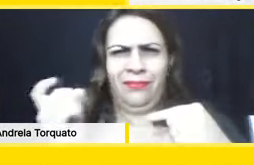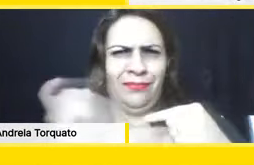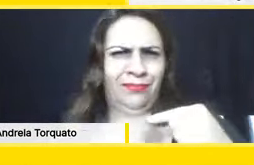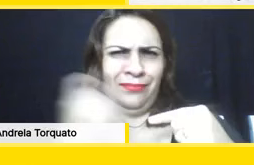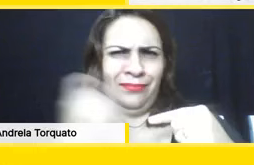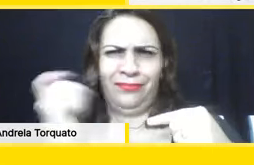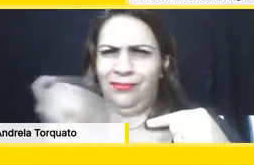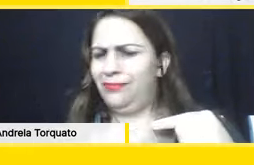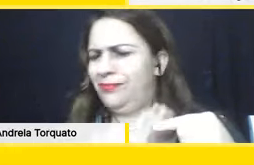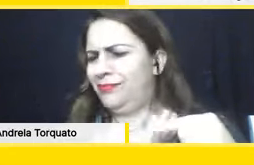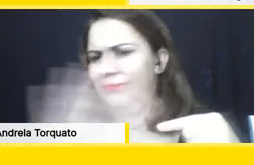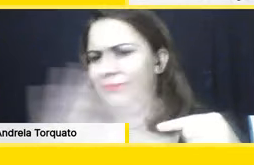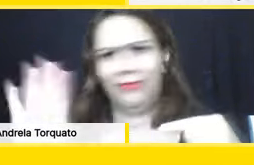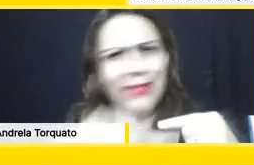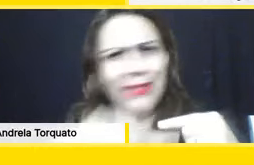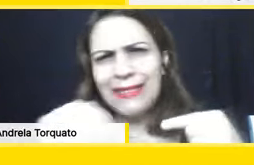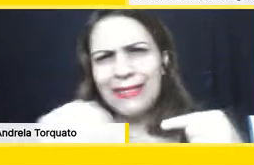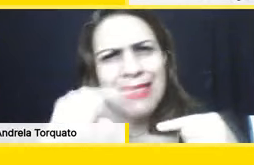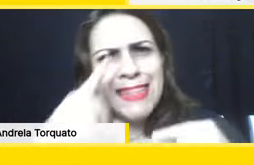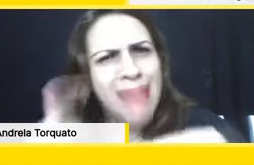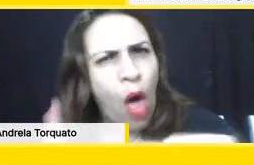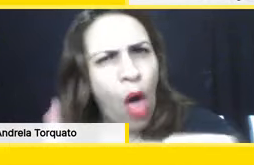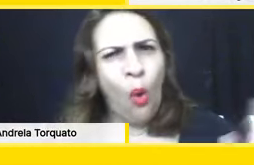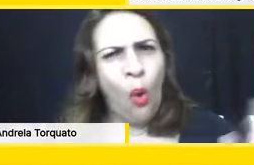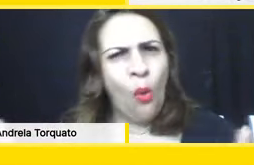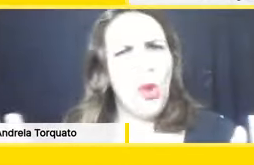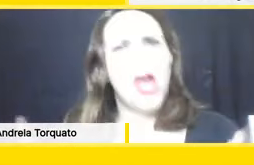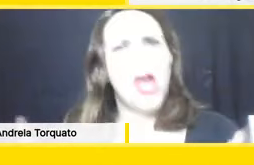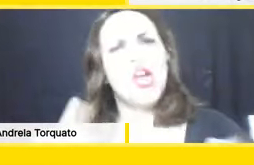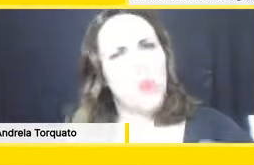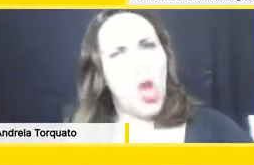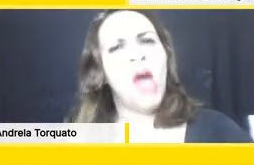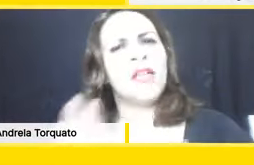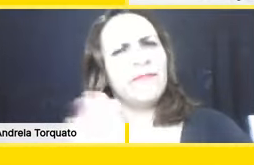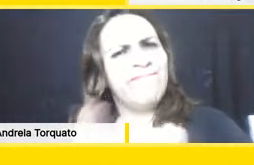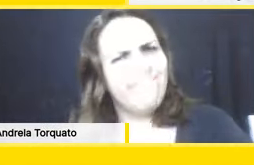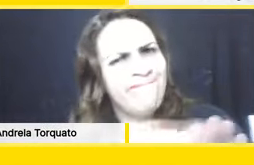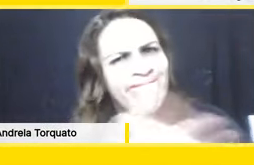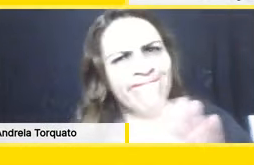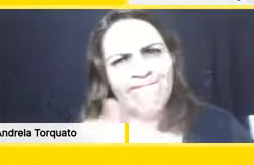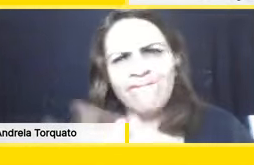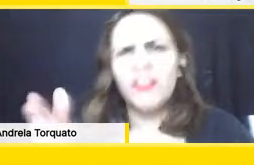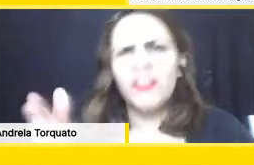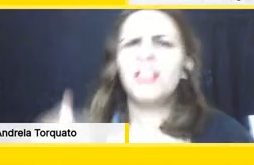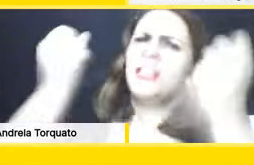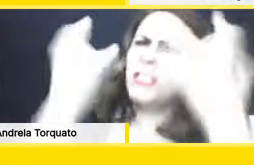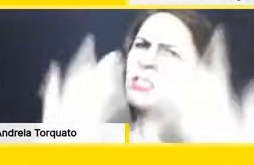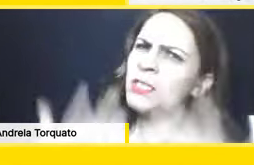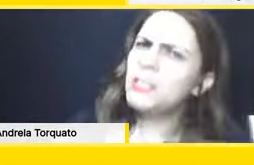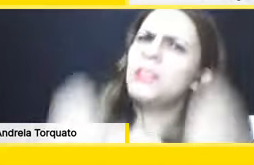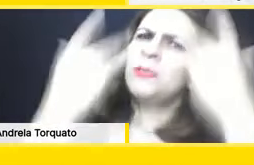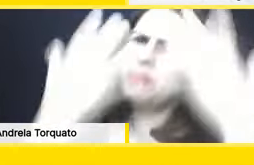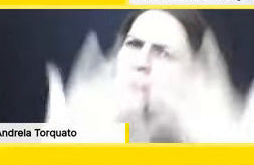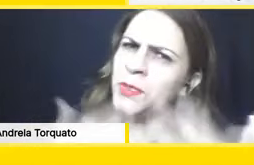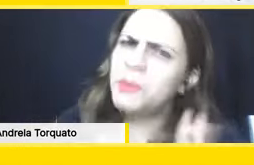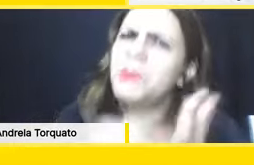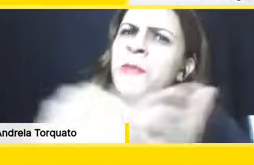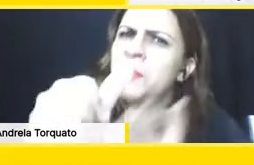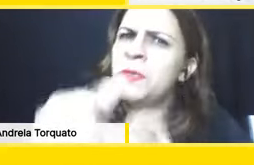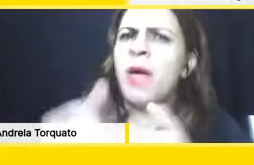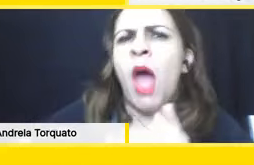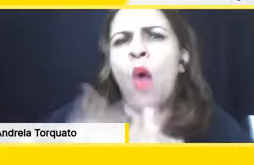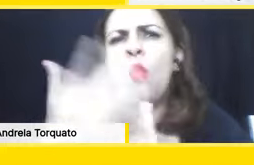certo? Então, nós temos feito esse trabalho. Aqui em Brasília, eu fui precursor de algumas